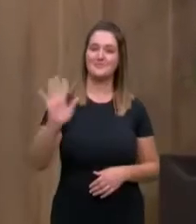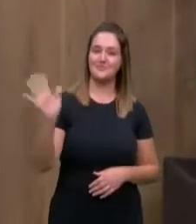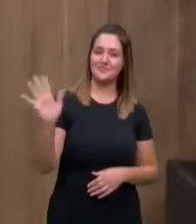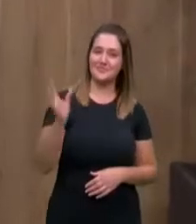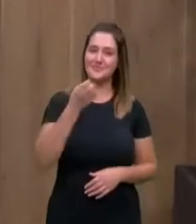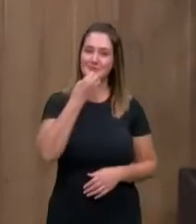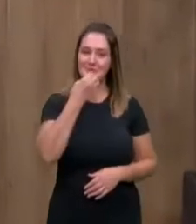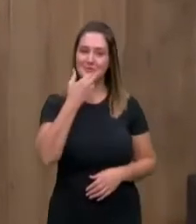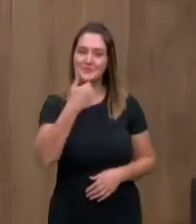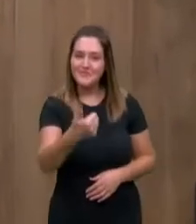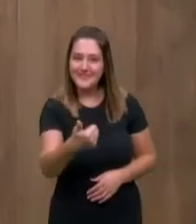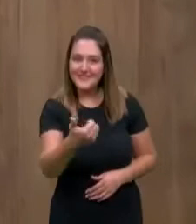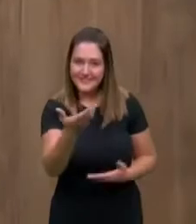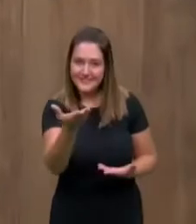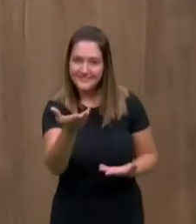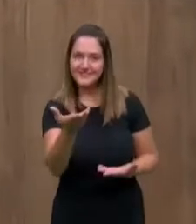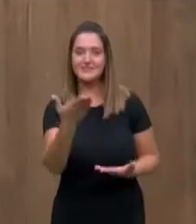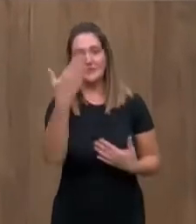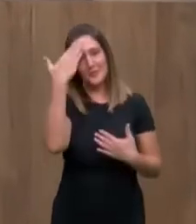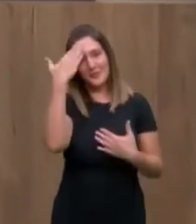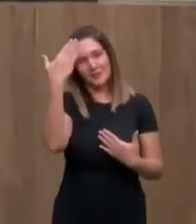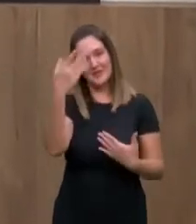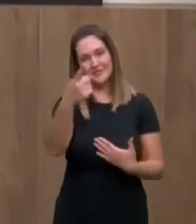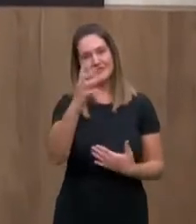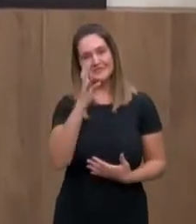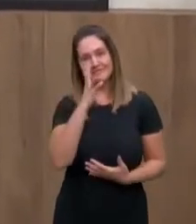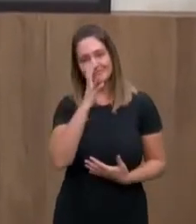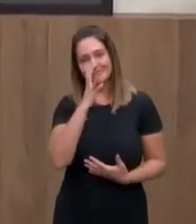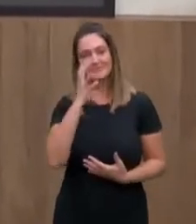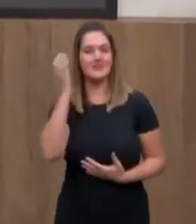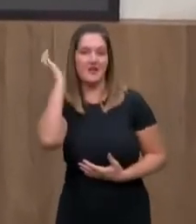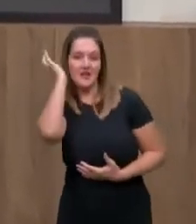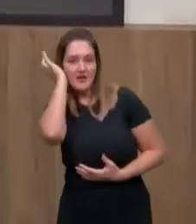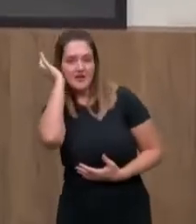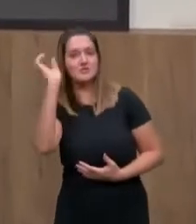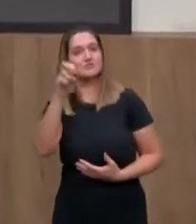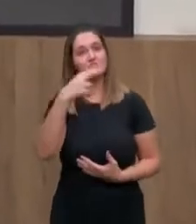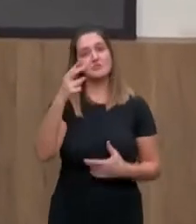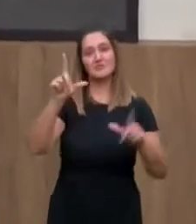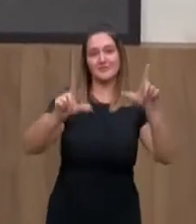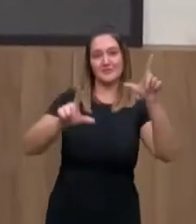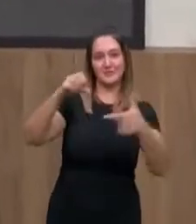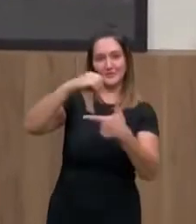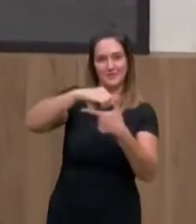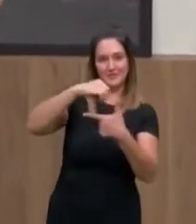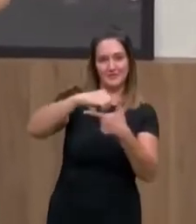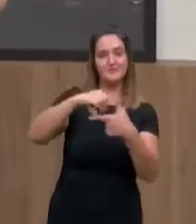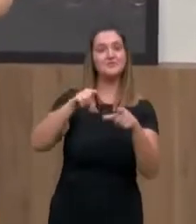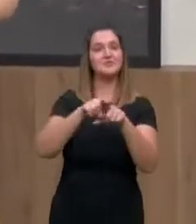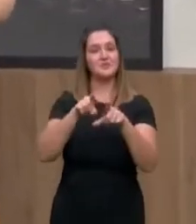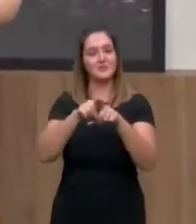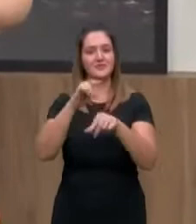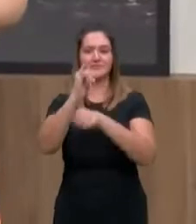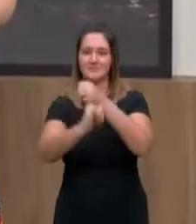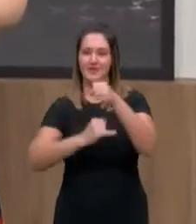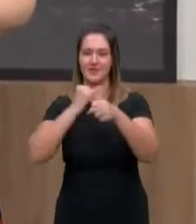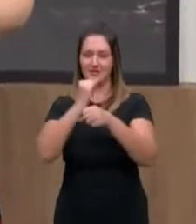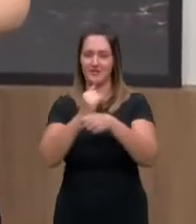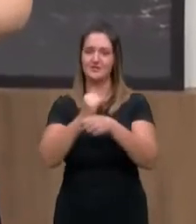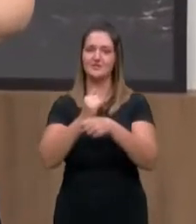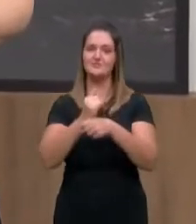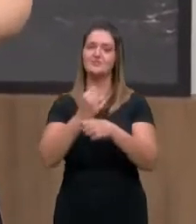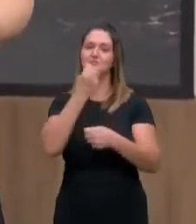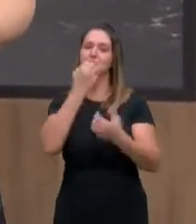Olá, tudo bem com você? Obrigada pela sua companhia, seja pela rádio ou TV Novo Tempo e também pelas plataformas